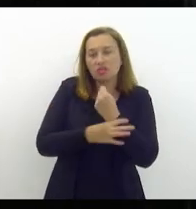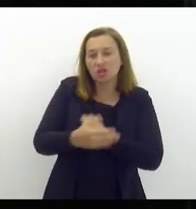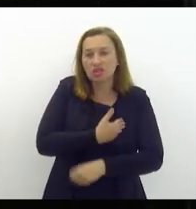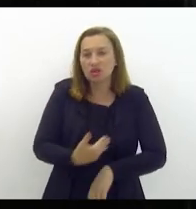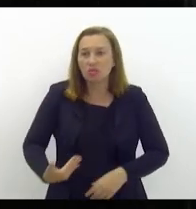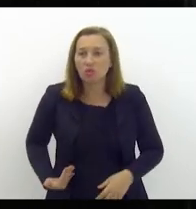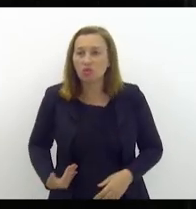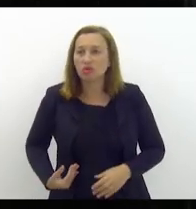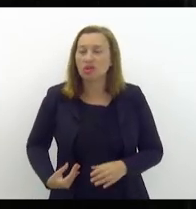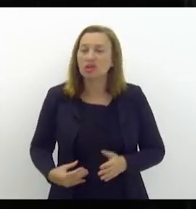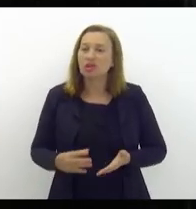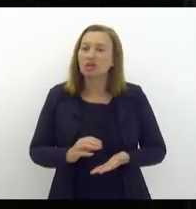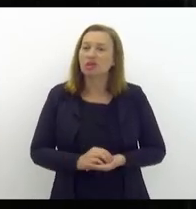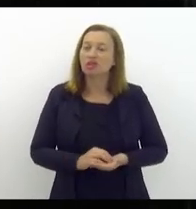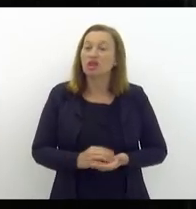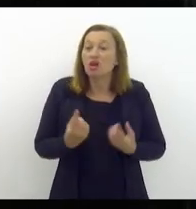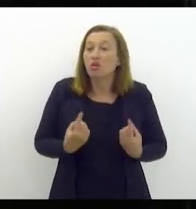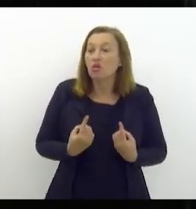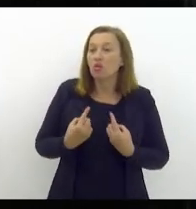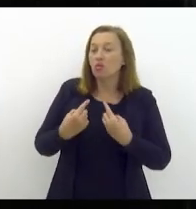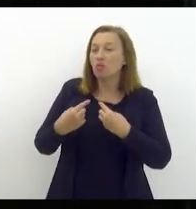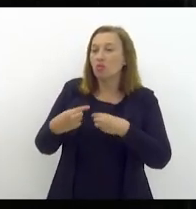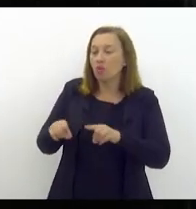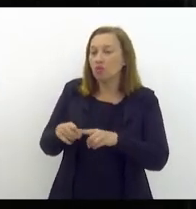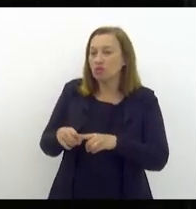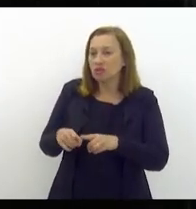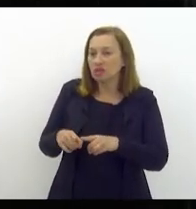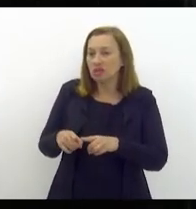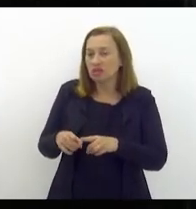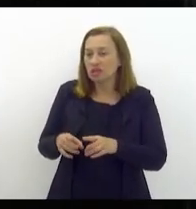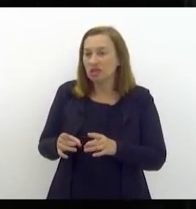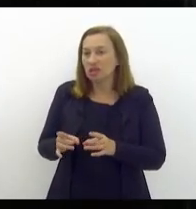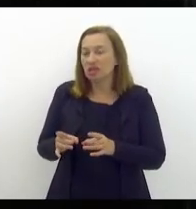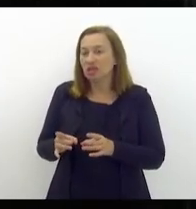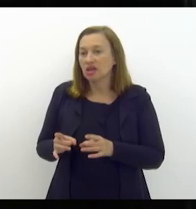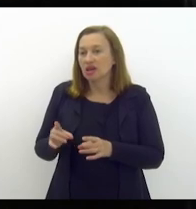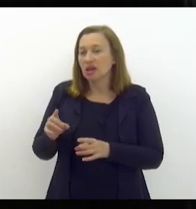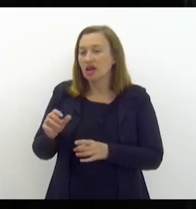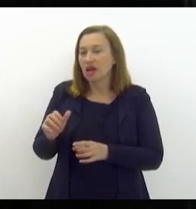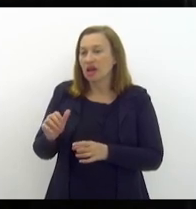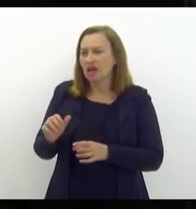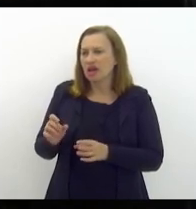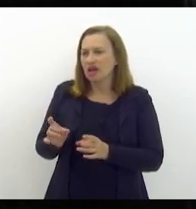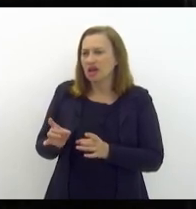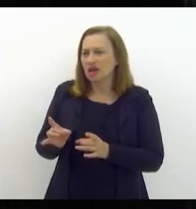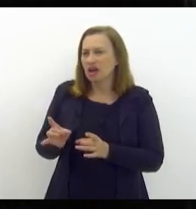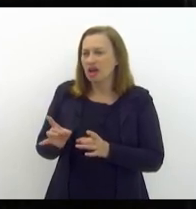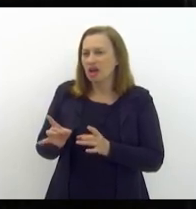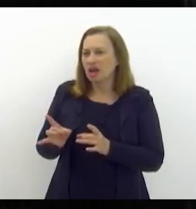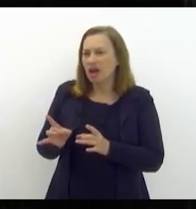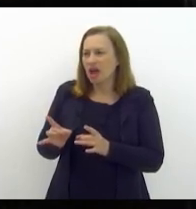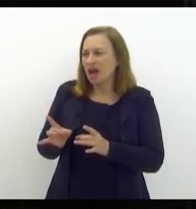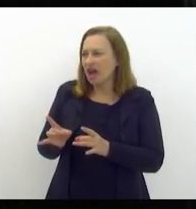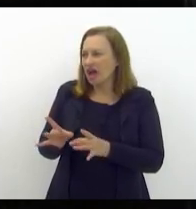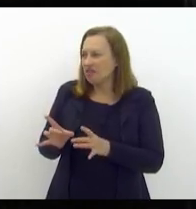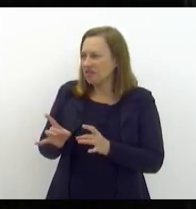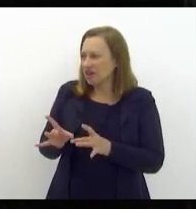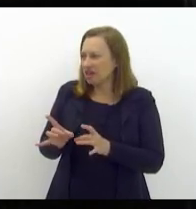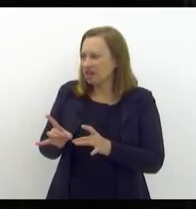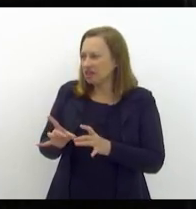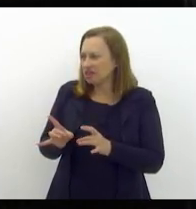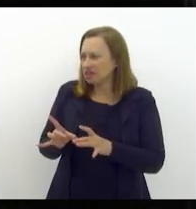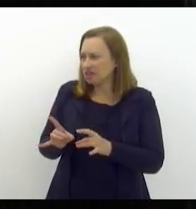que é pautada no combate ao varejo, que é pautada não no combate ao atacado, que não é pautada numa lógica